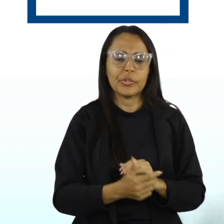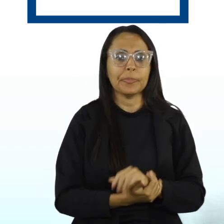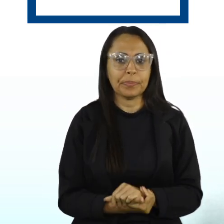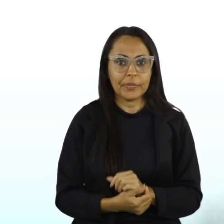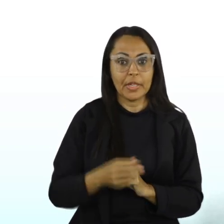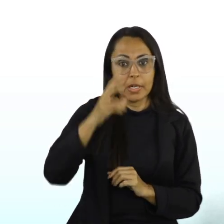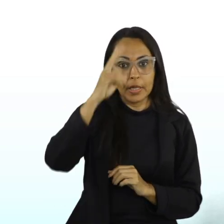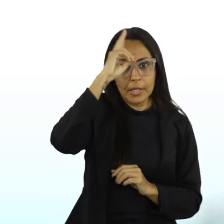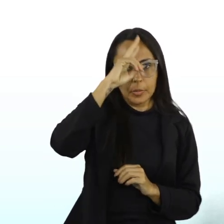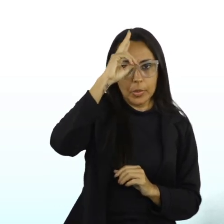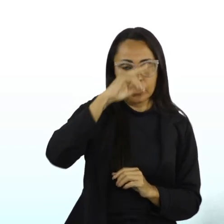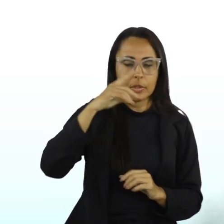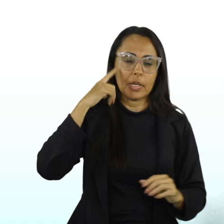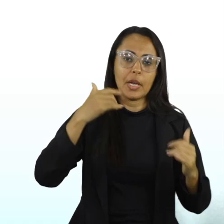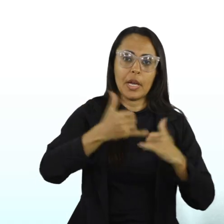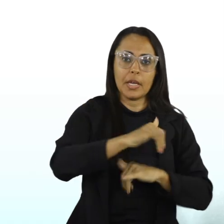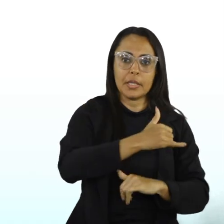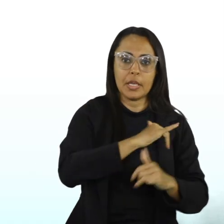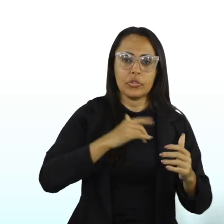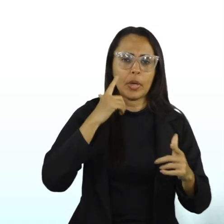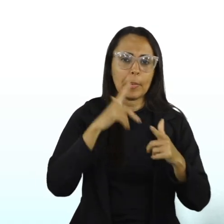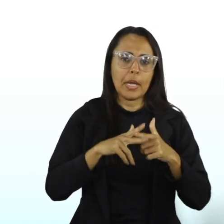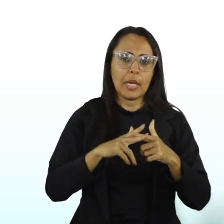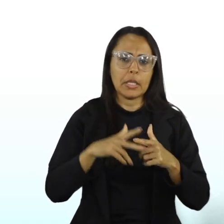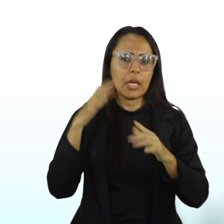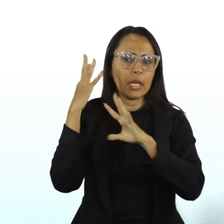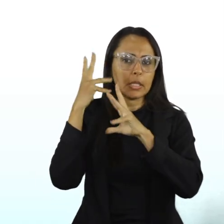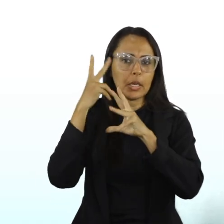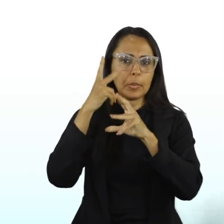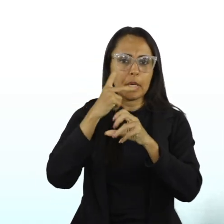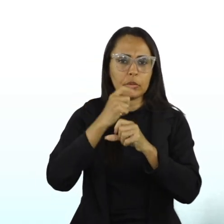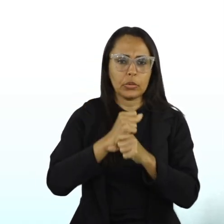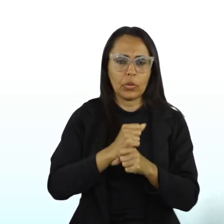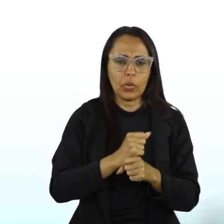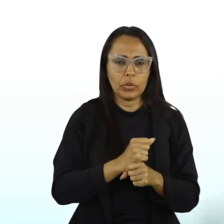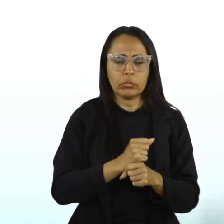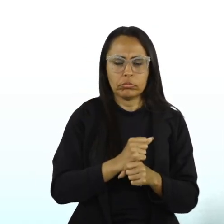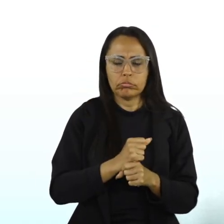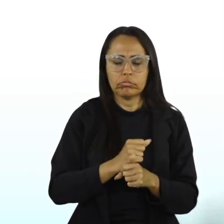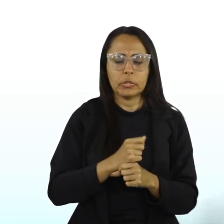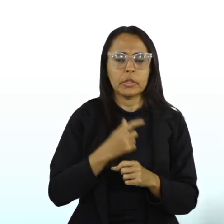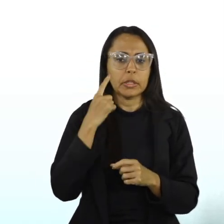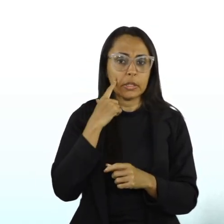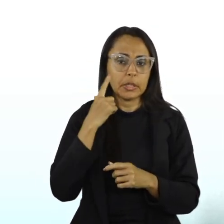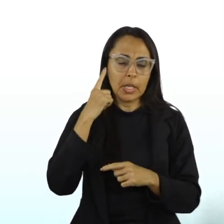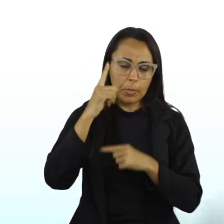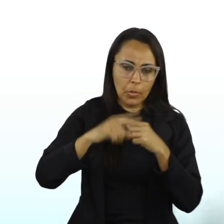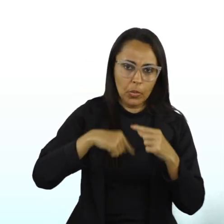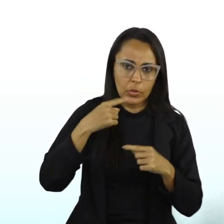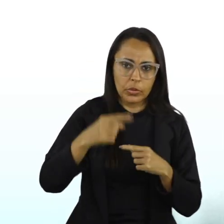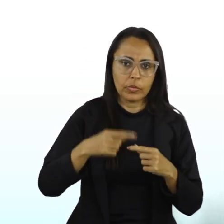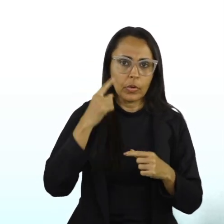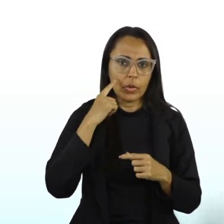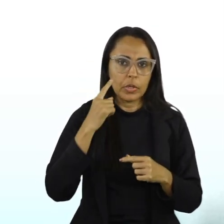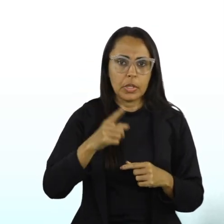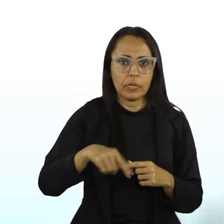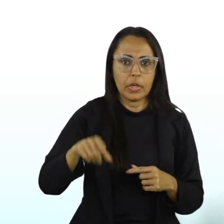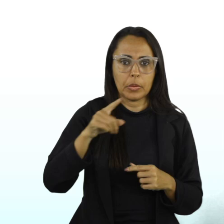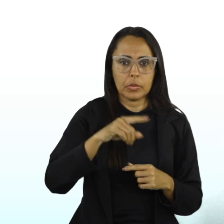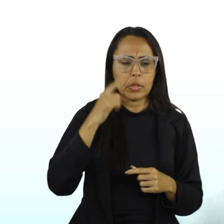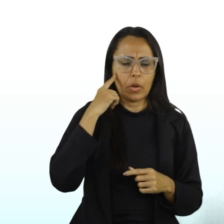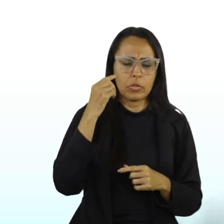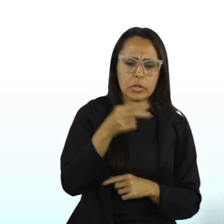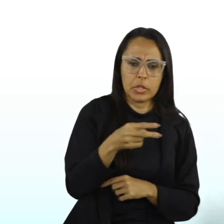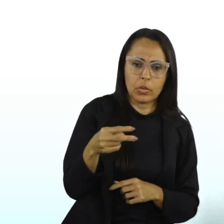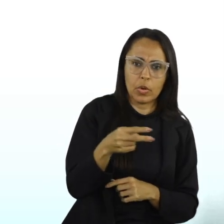Lembrando que a energia mecânica é o somatório dos sims que você disser. Em seguida, você vai pôr o sinal